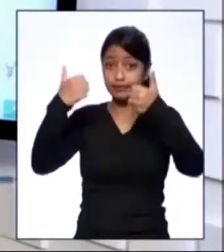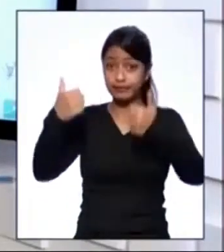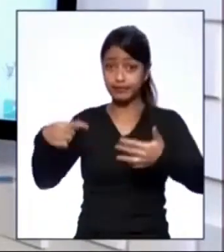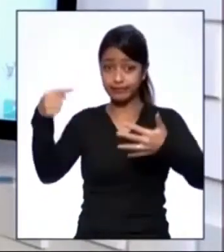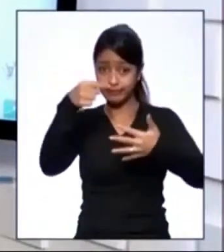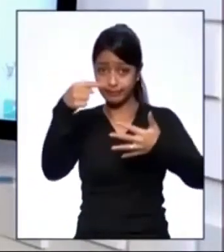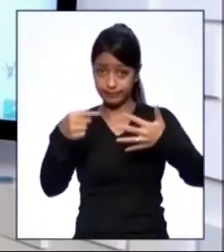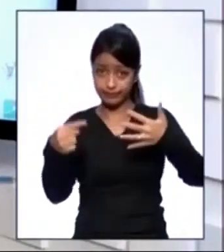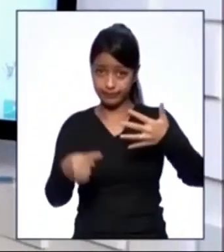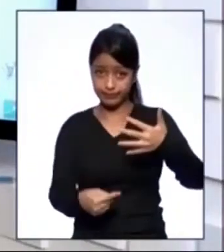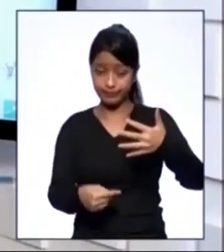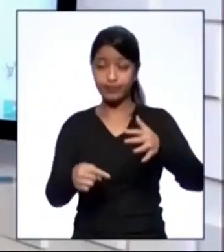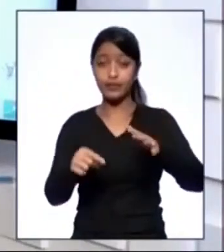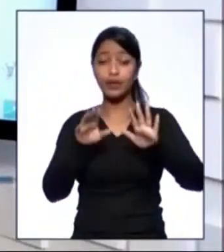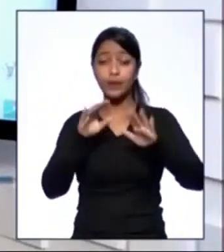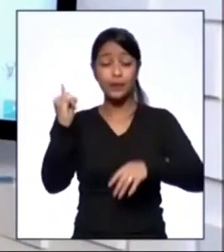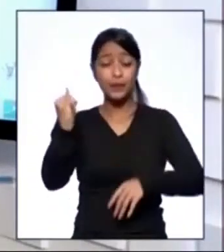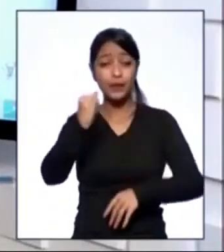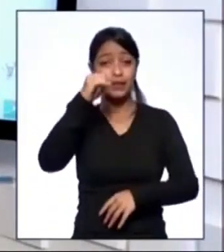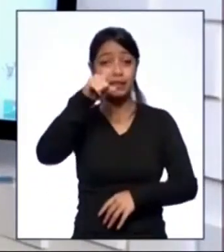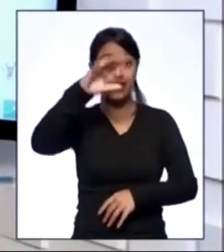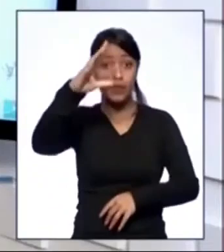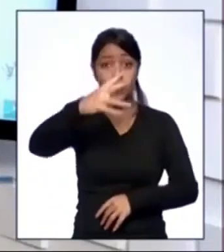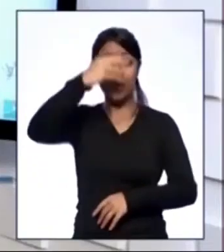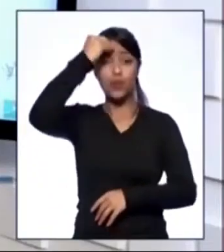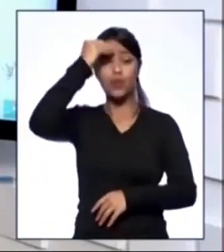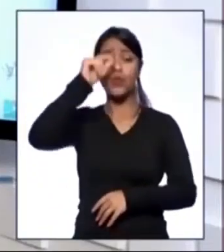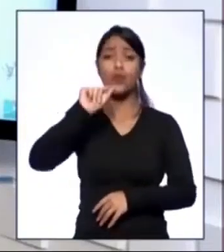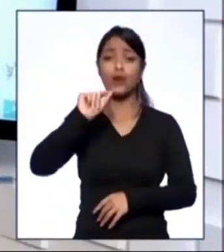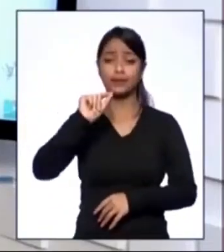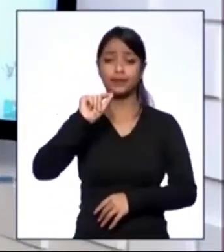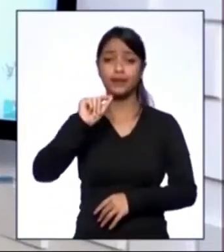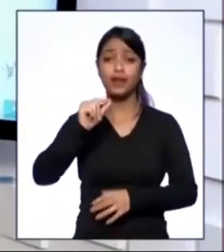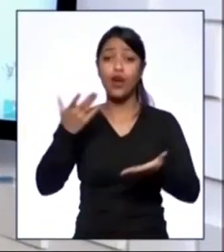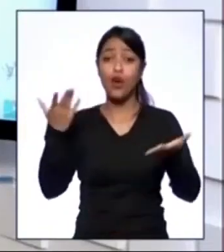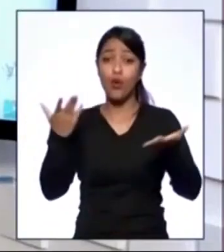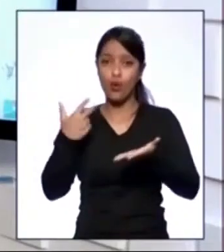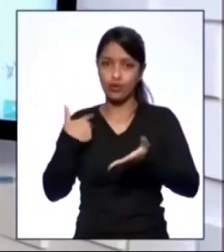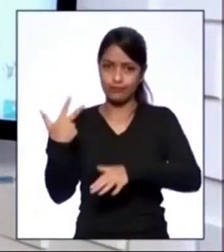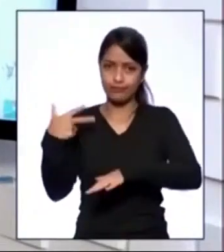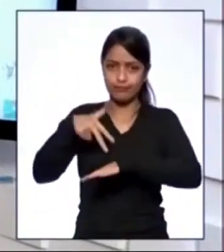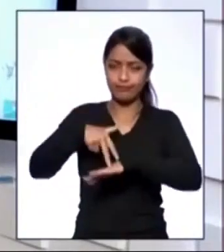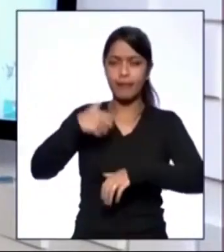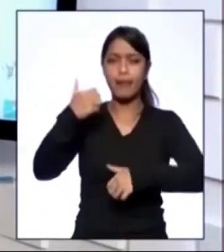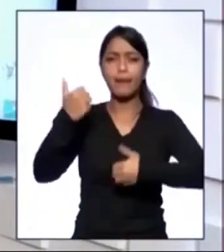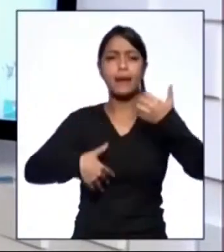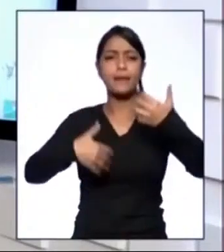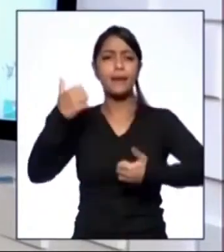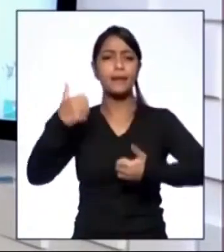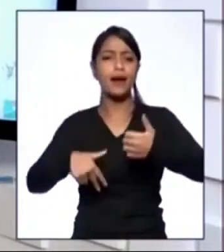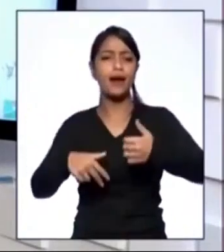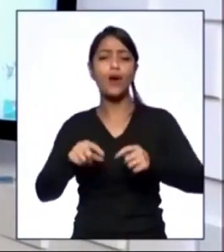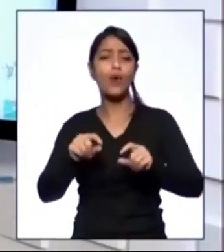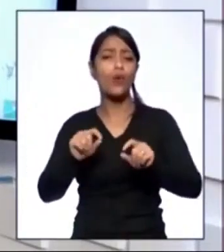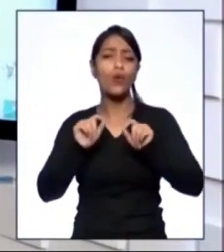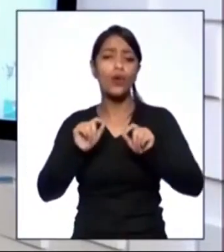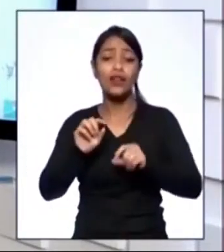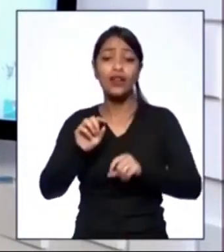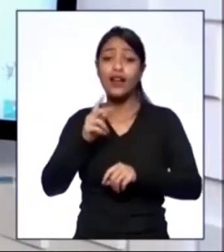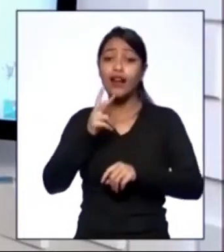Guarda sempre na sua memória uma coisa. O que eu estou fazendo aqui é relatar expectativas em relação à fala.